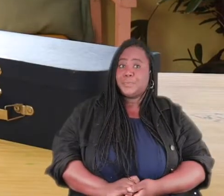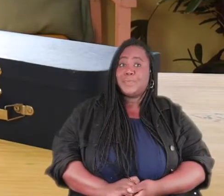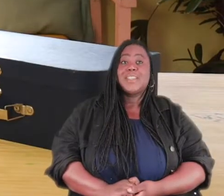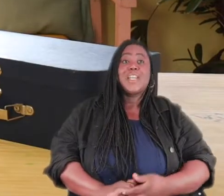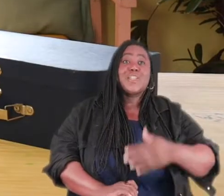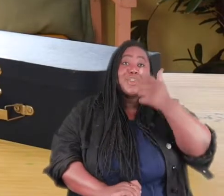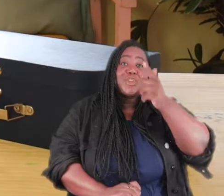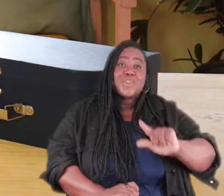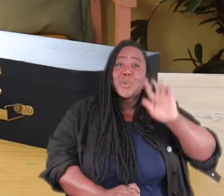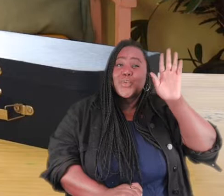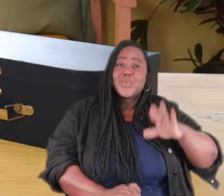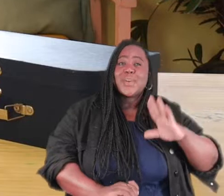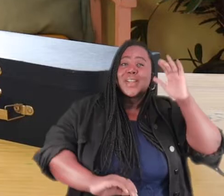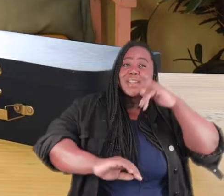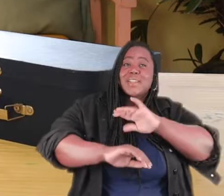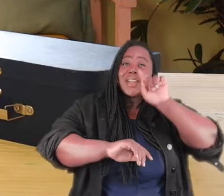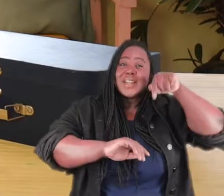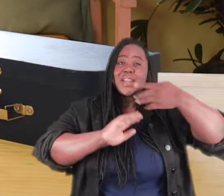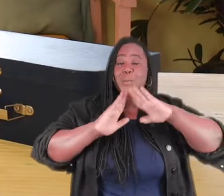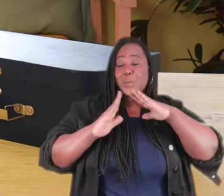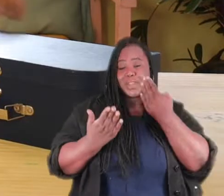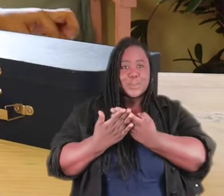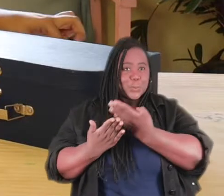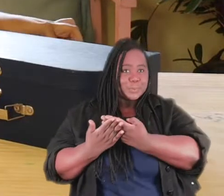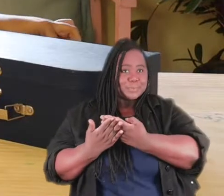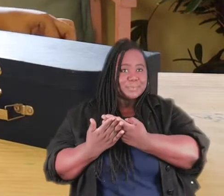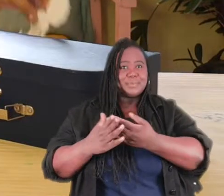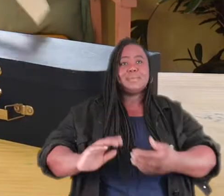Mais uma tarde na serra logo depois da escola.